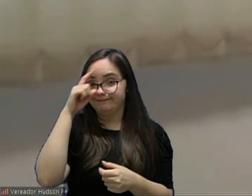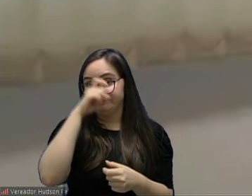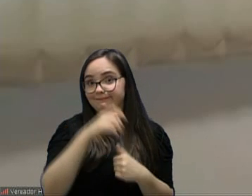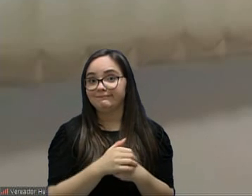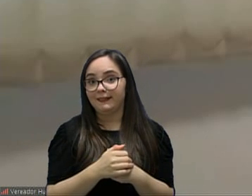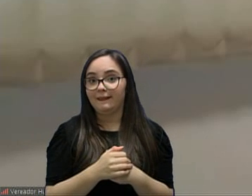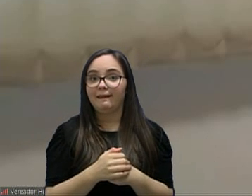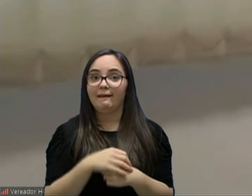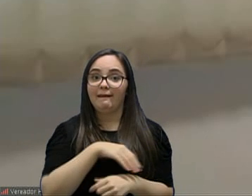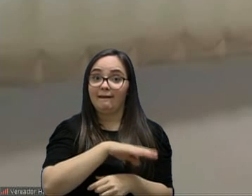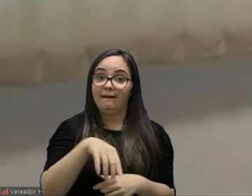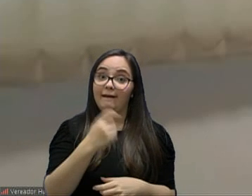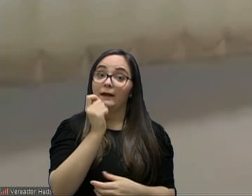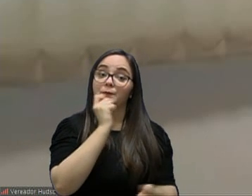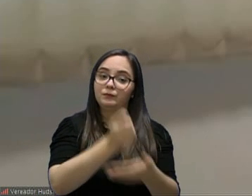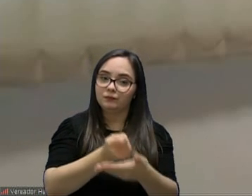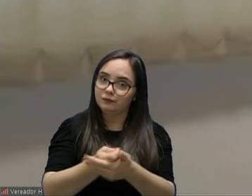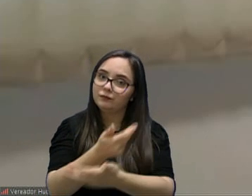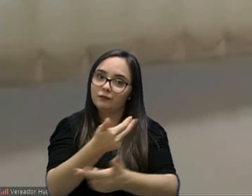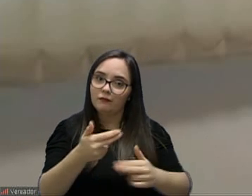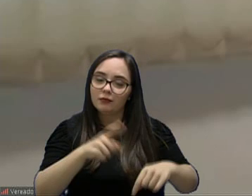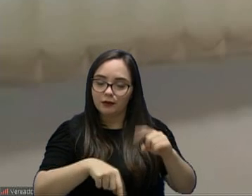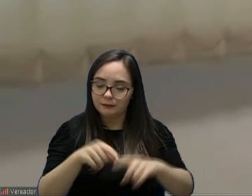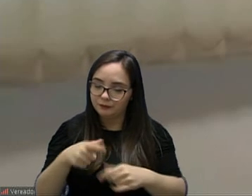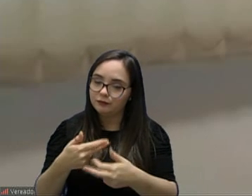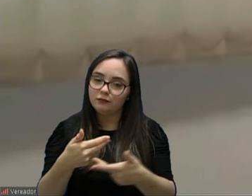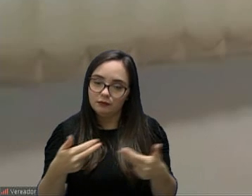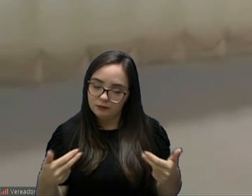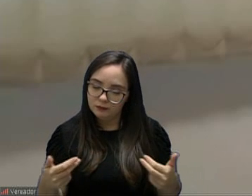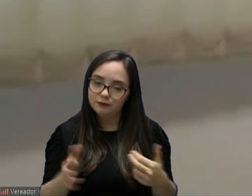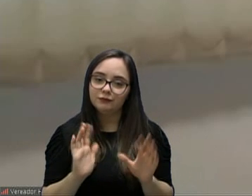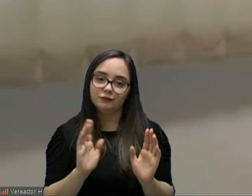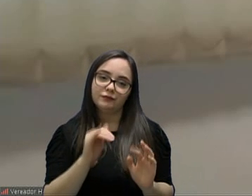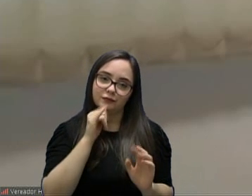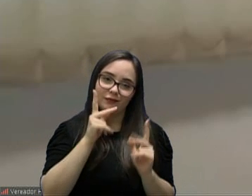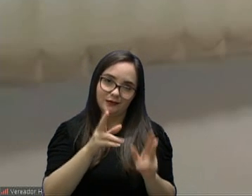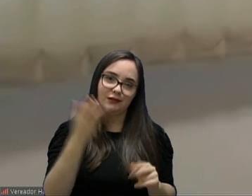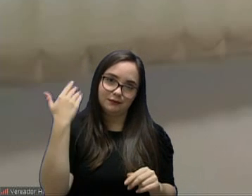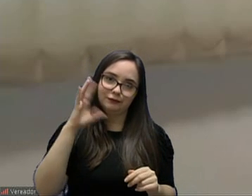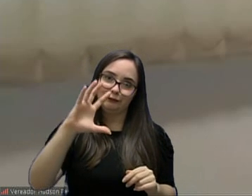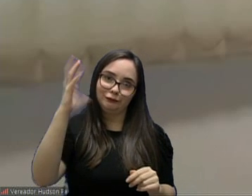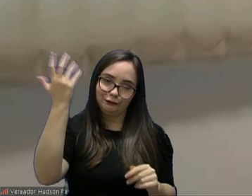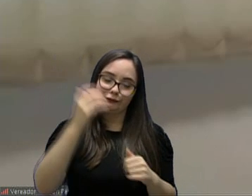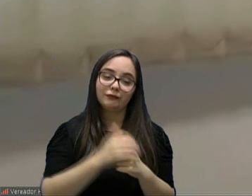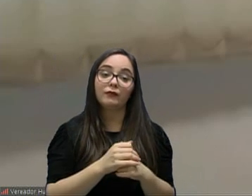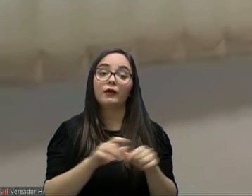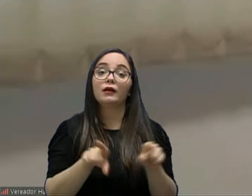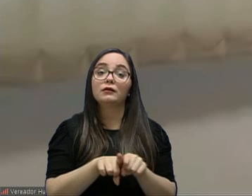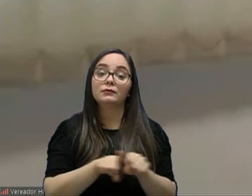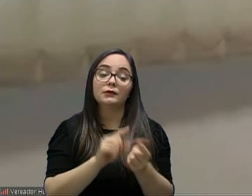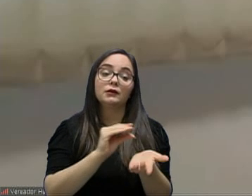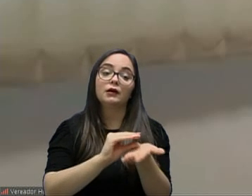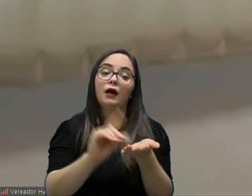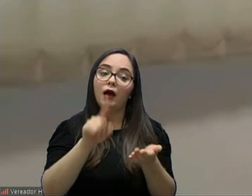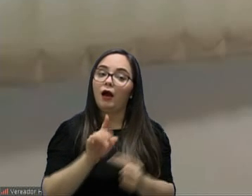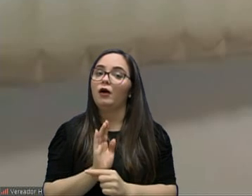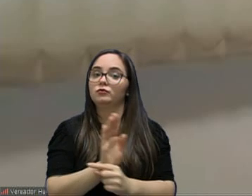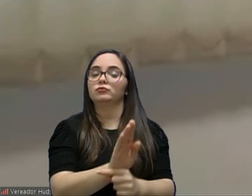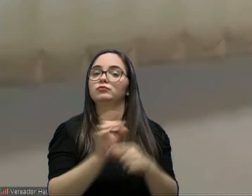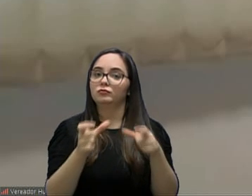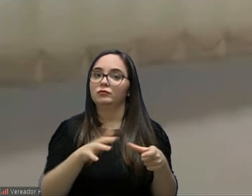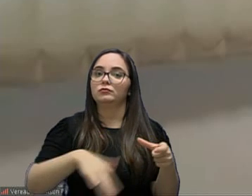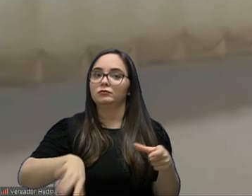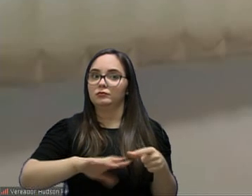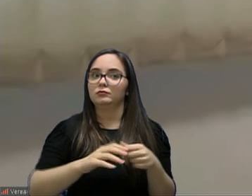custeio, que teve essa situação aí, esse passa-moleque, e a situação de investimento. Então,